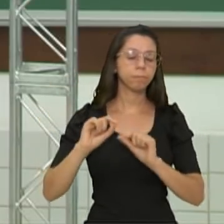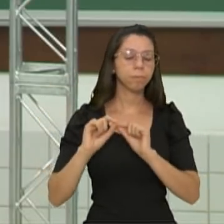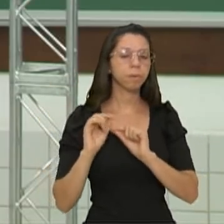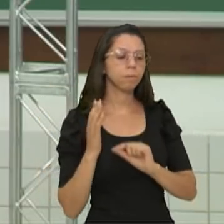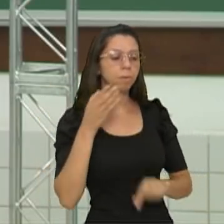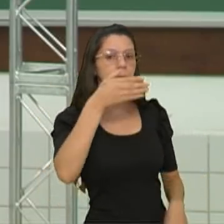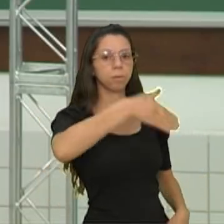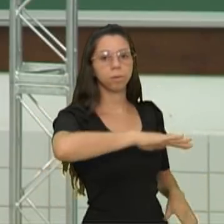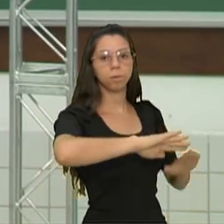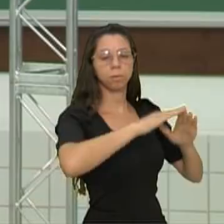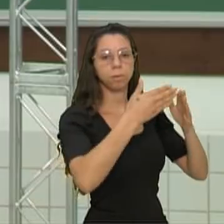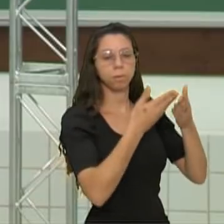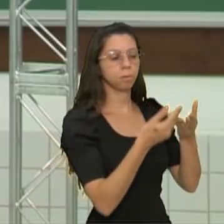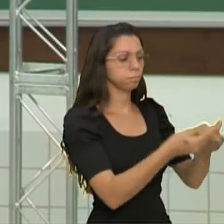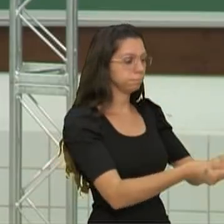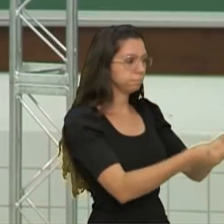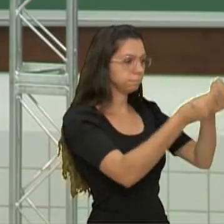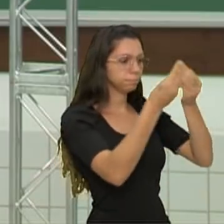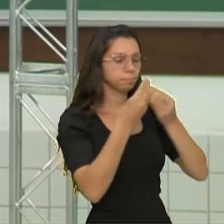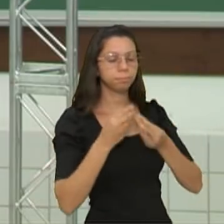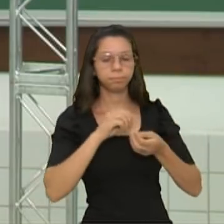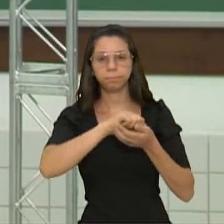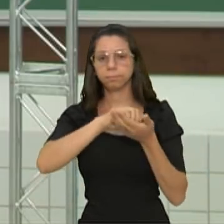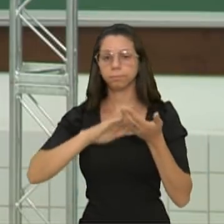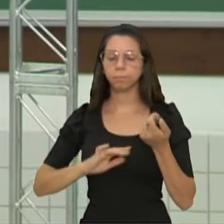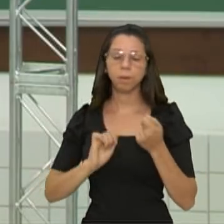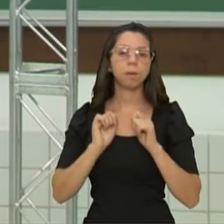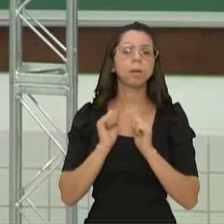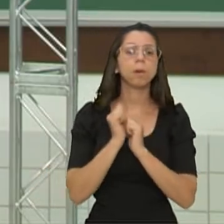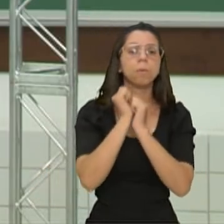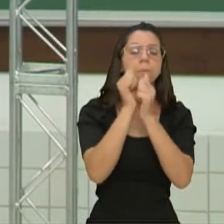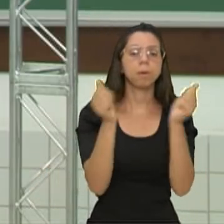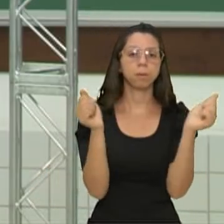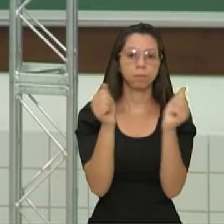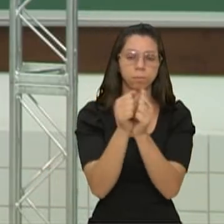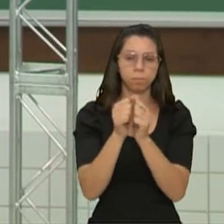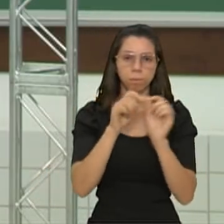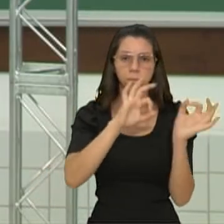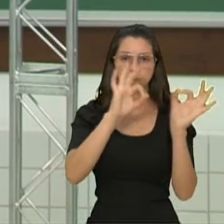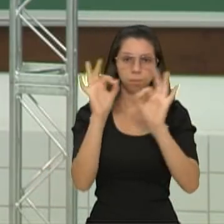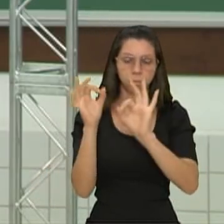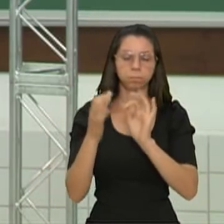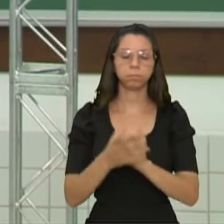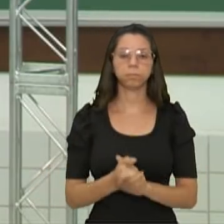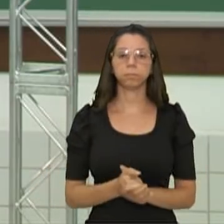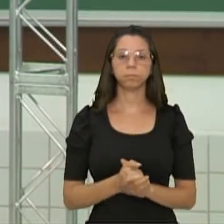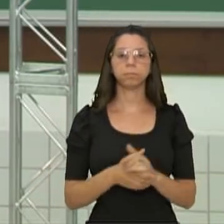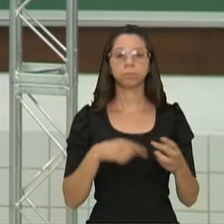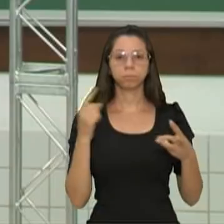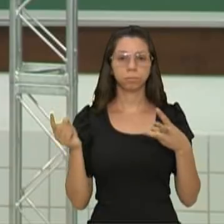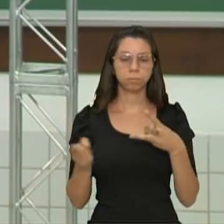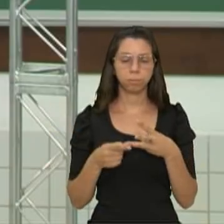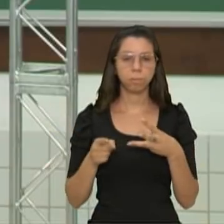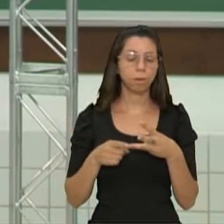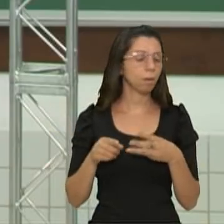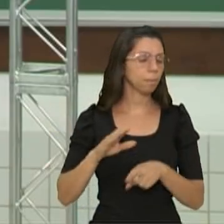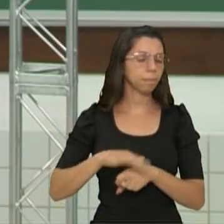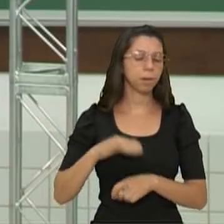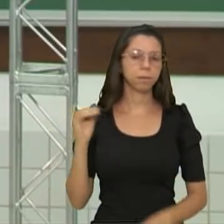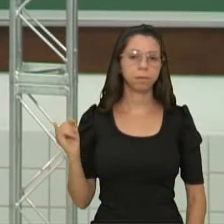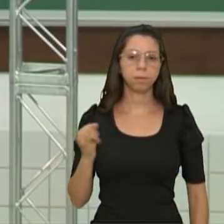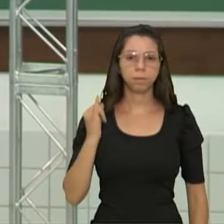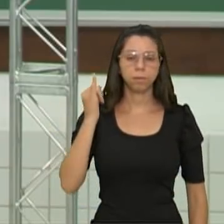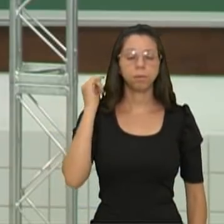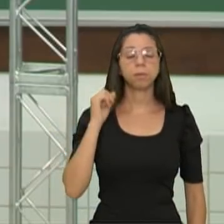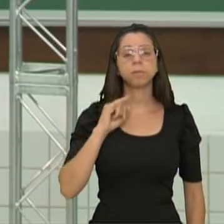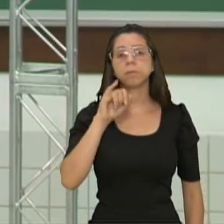sua escola para retirar os materiais e acompanhar as nossas aulas. E a terceira coisa, uma das mais importantes, é, em